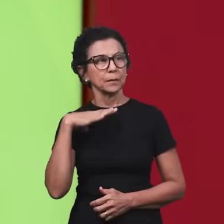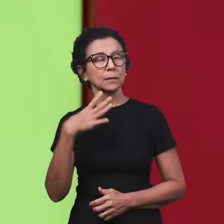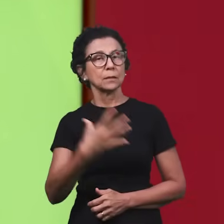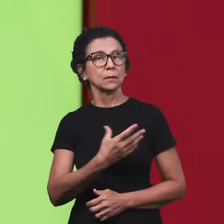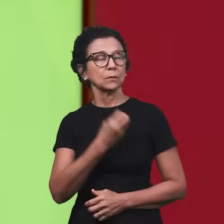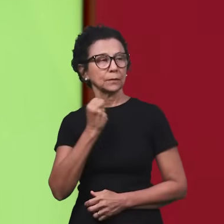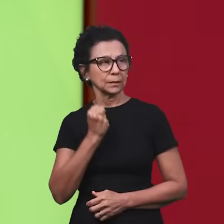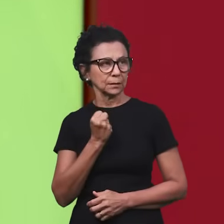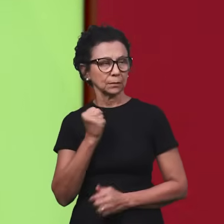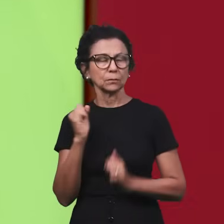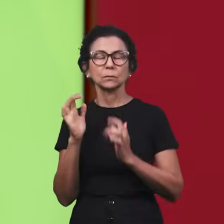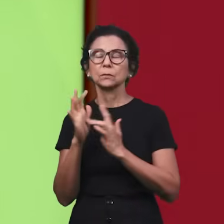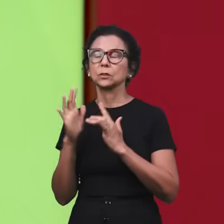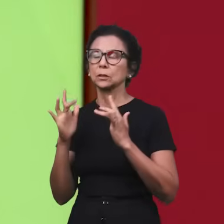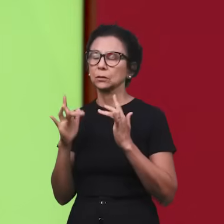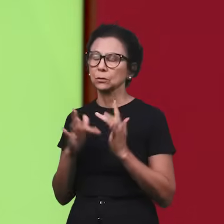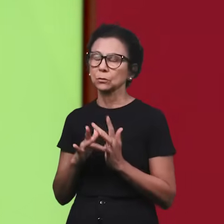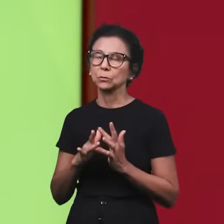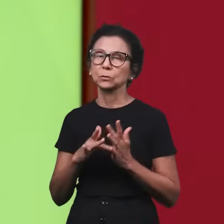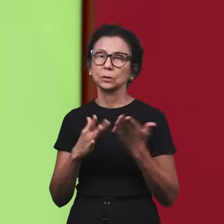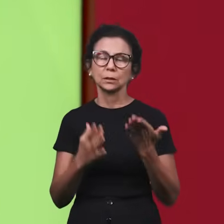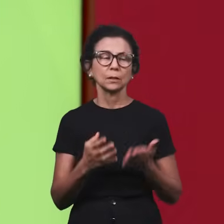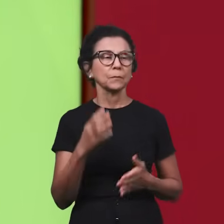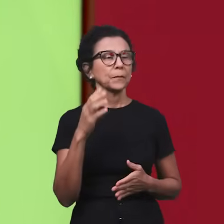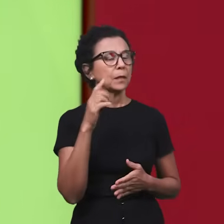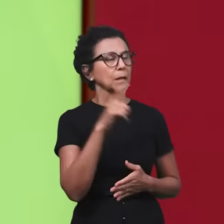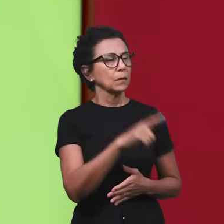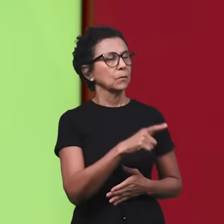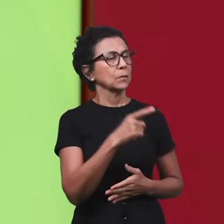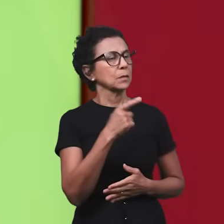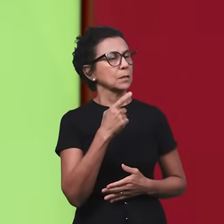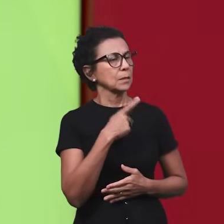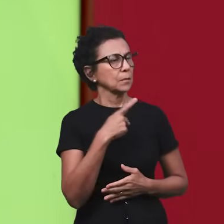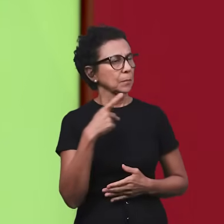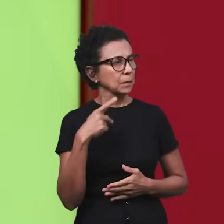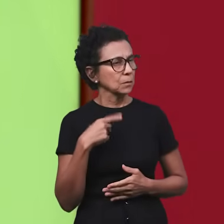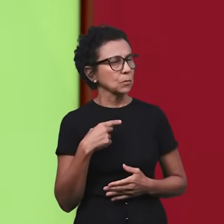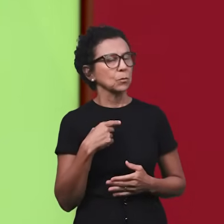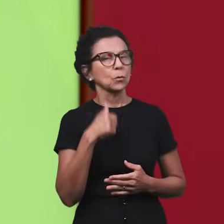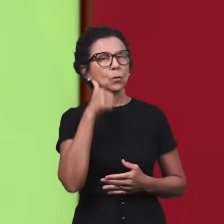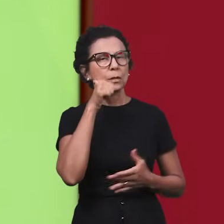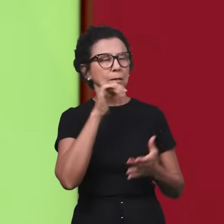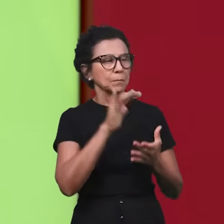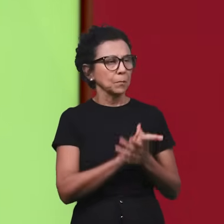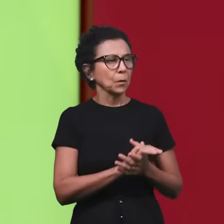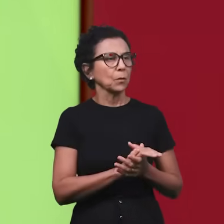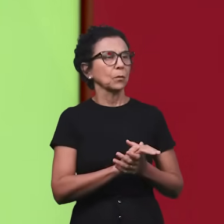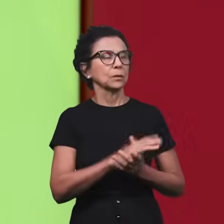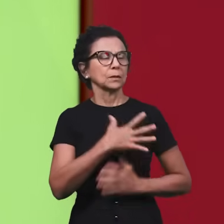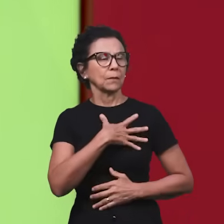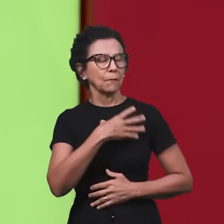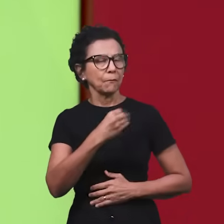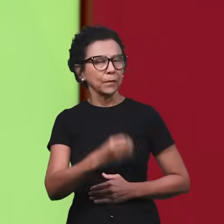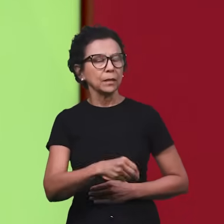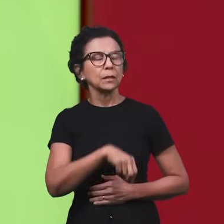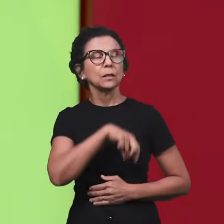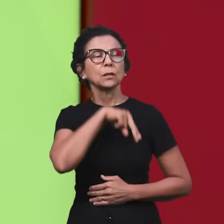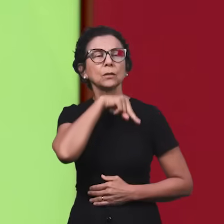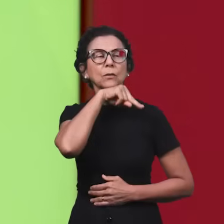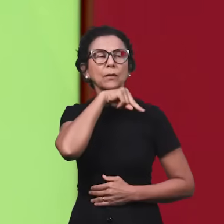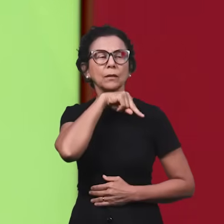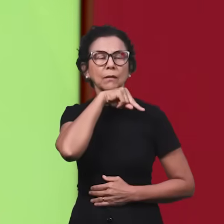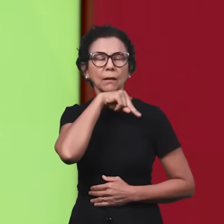gerações que nós estamos vendo, né? Do Senhor, da sua esposa, a irmã Vera, dos seus filhos, dos seus